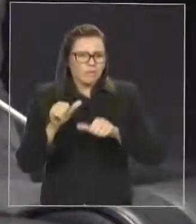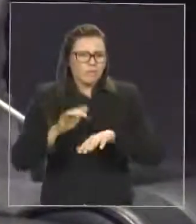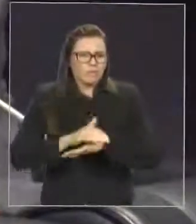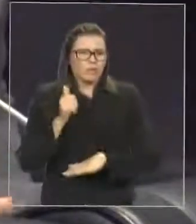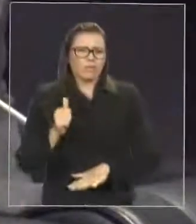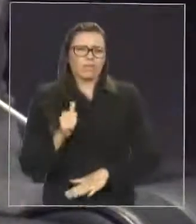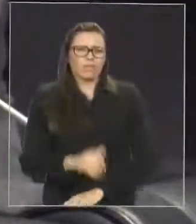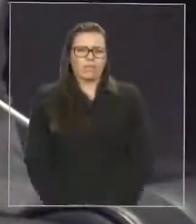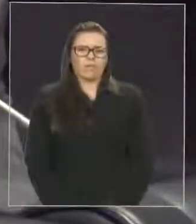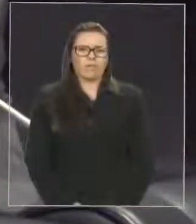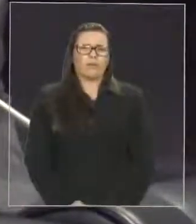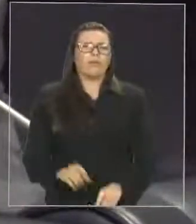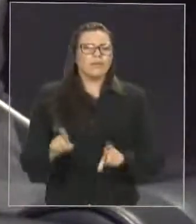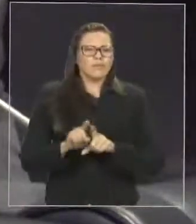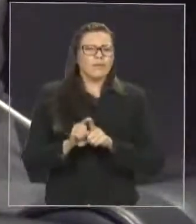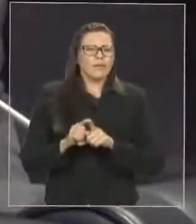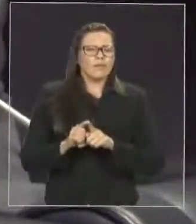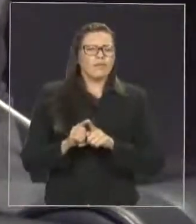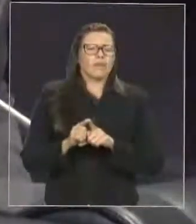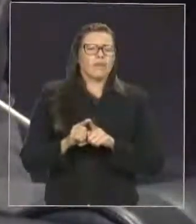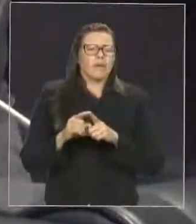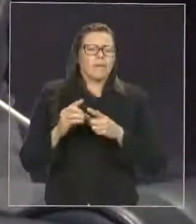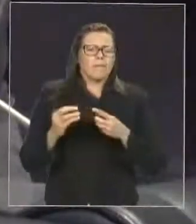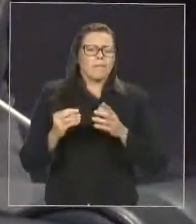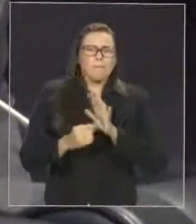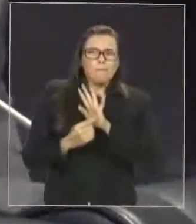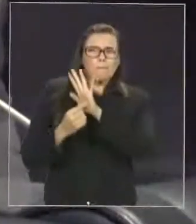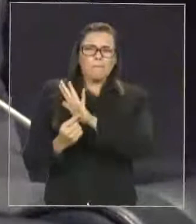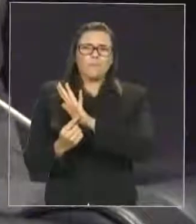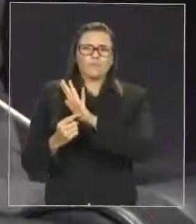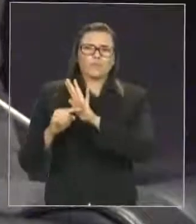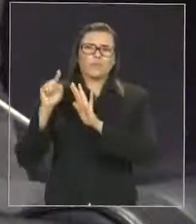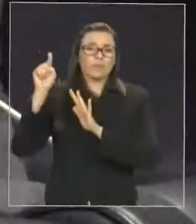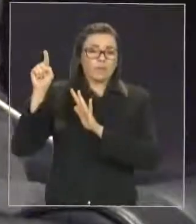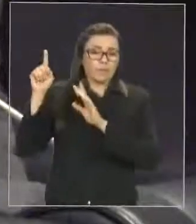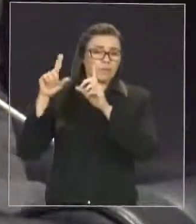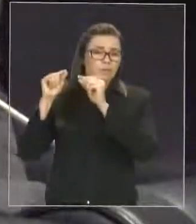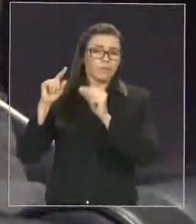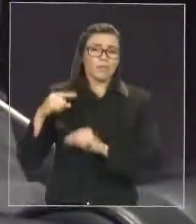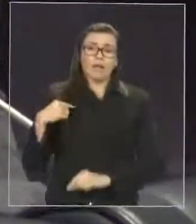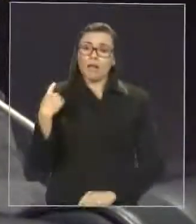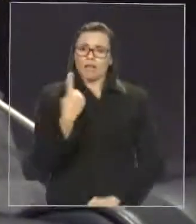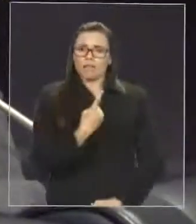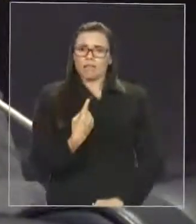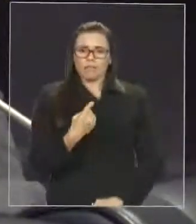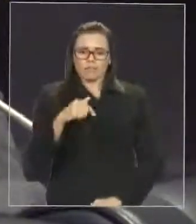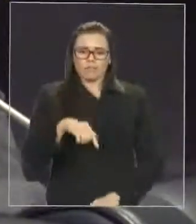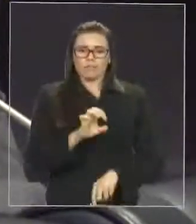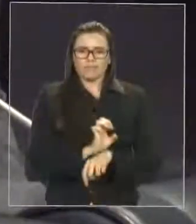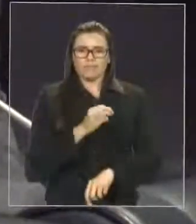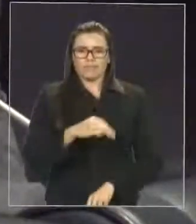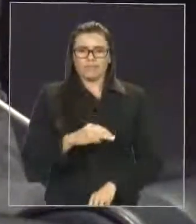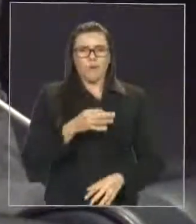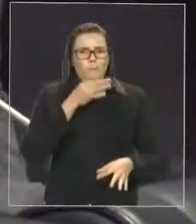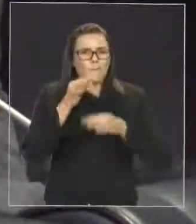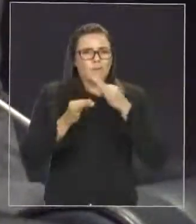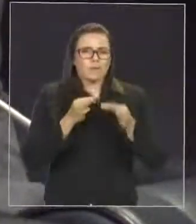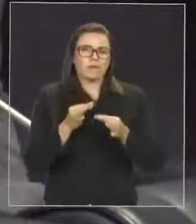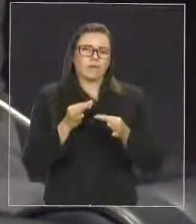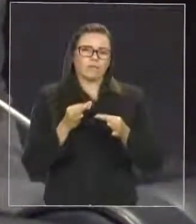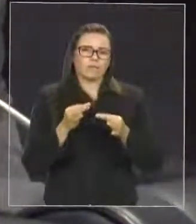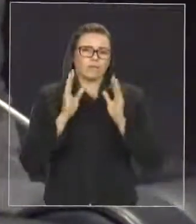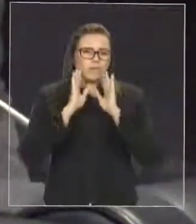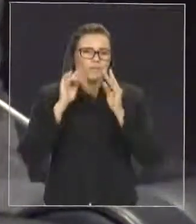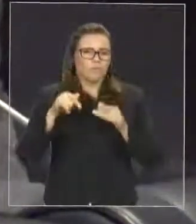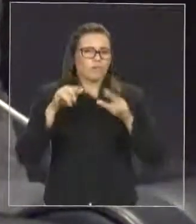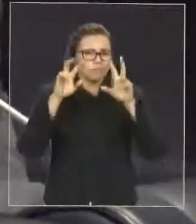que escutem o que é que a gente está pensando. Nós fomos contra, tanto eu quanto Vossa Excelência, até o deputado Edilásio também, se